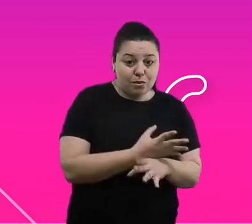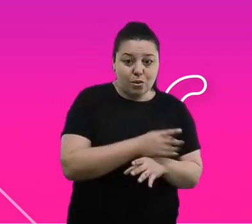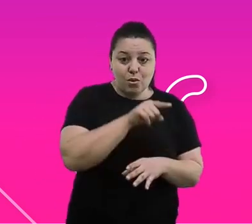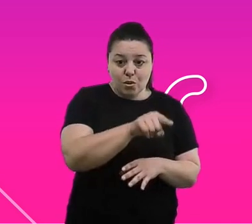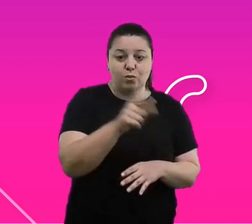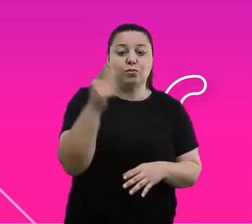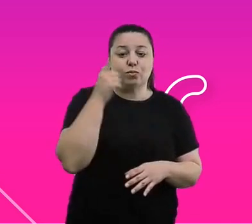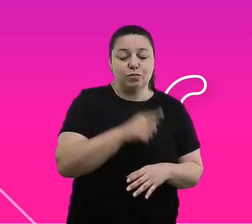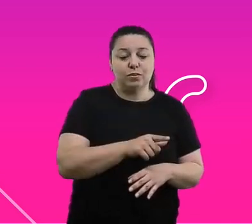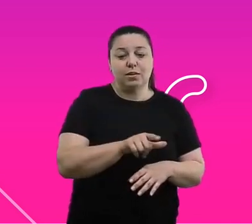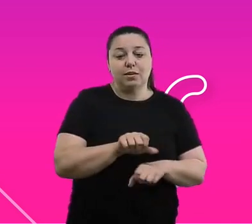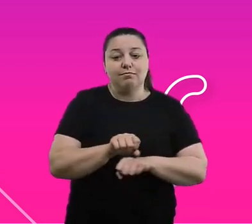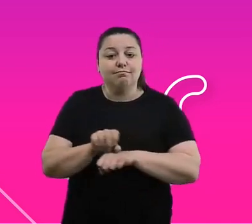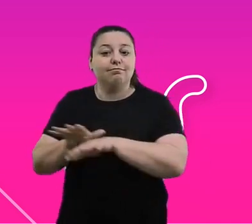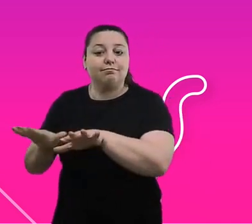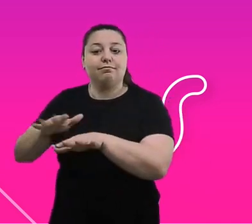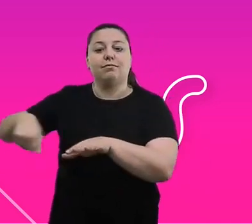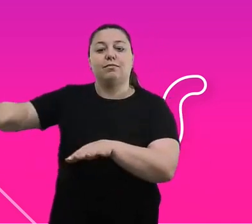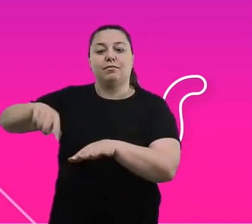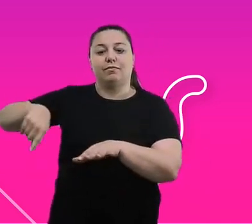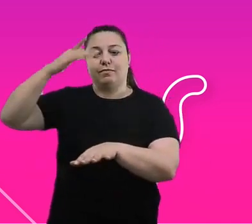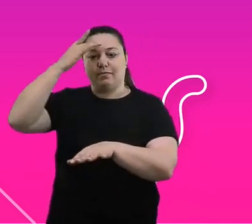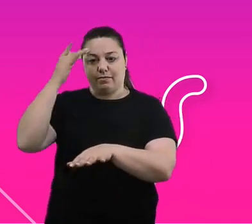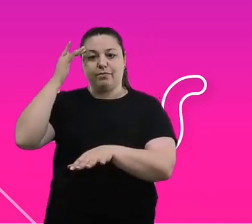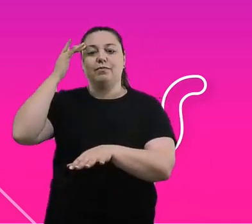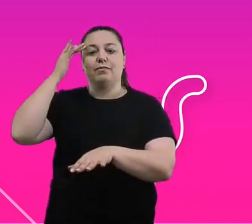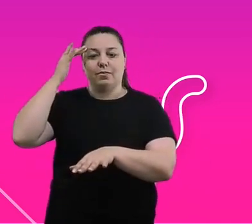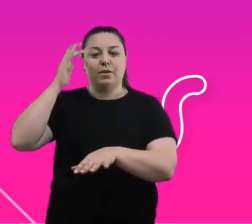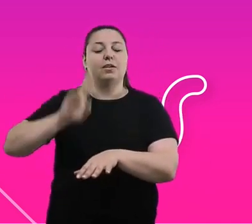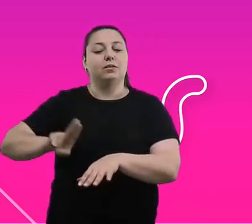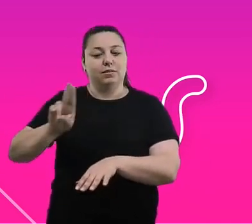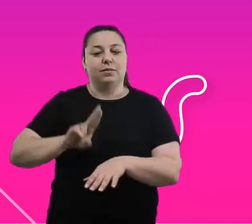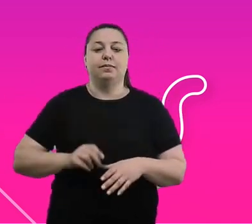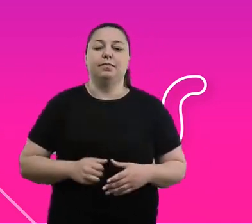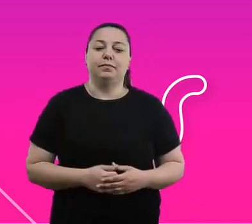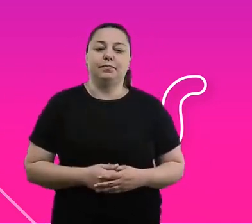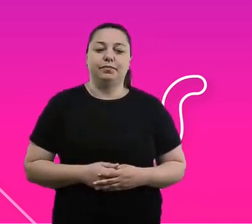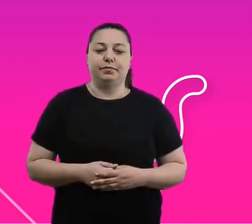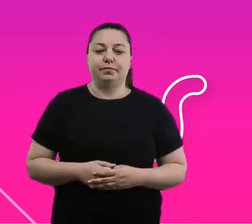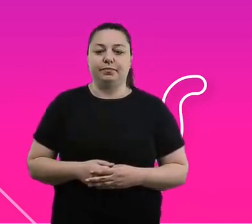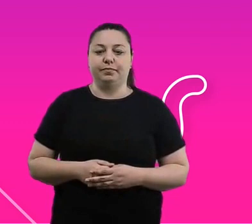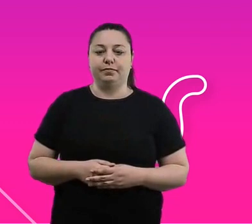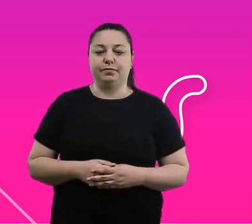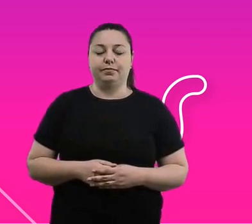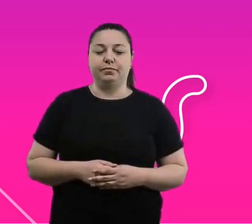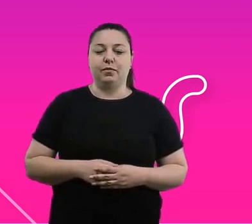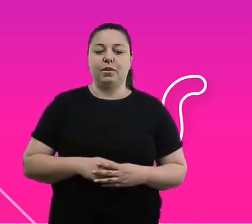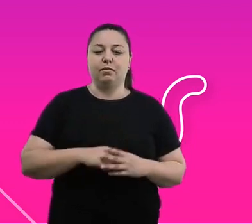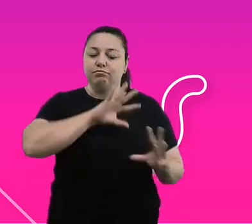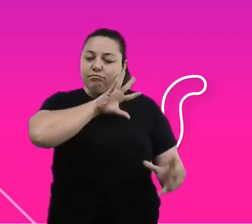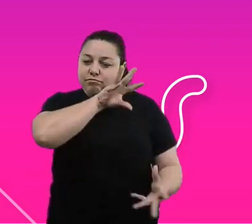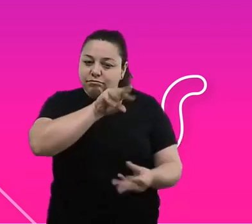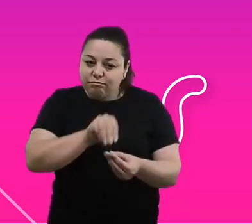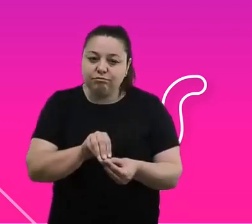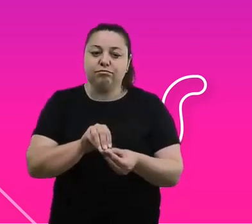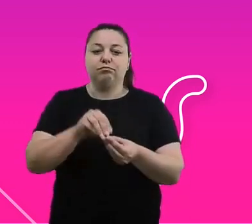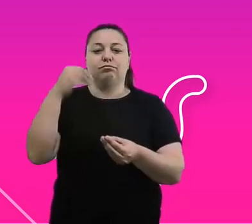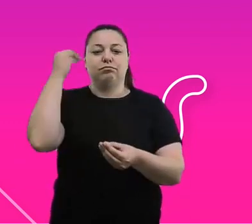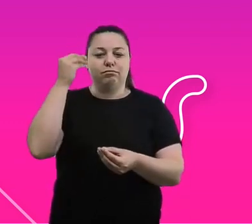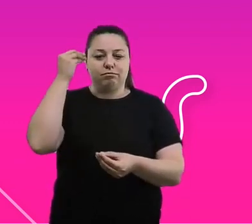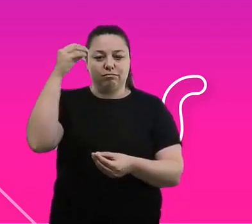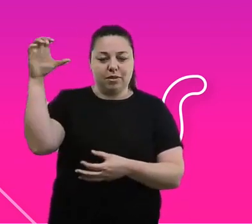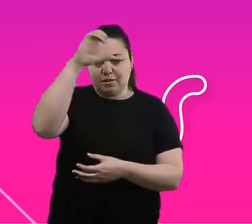até então não têm. Então, como foi dito, o nosso foco foi abastecimento alimentar em tempo de pandemia no estado de Minas Gerais. Nós estamos